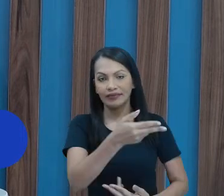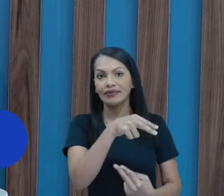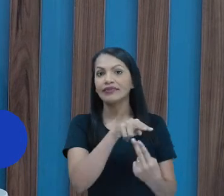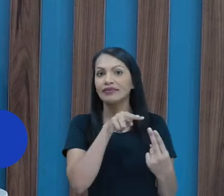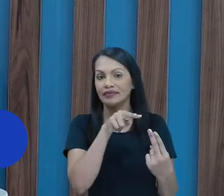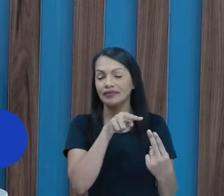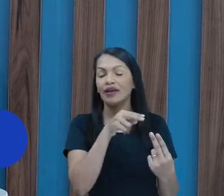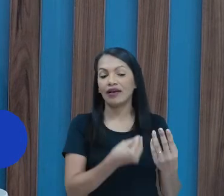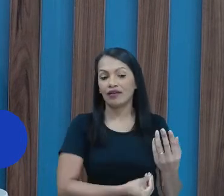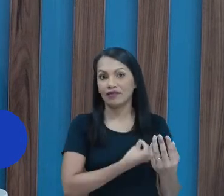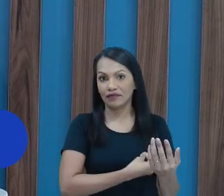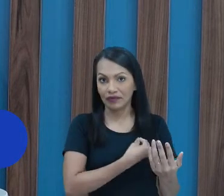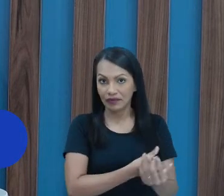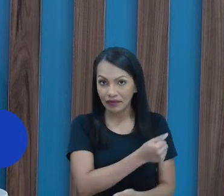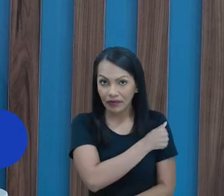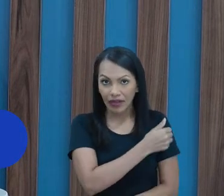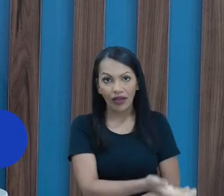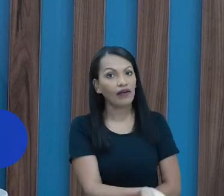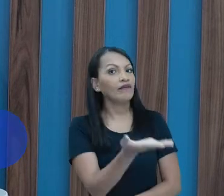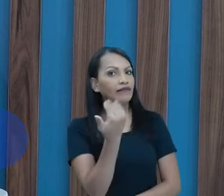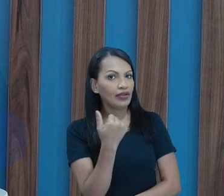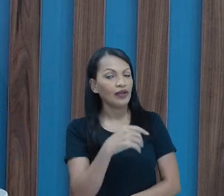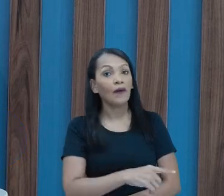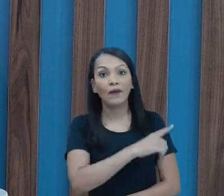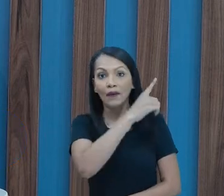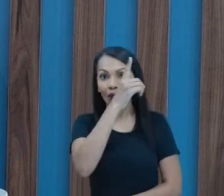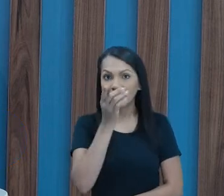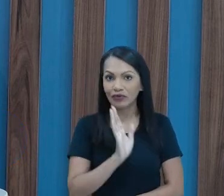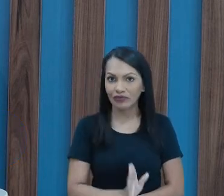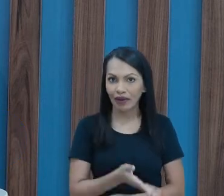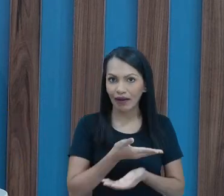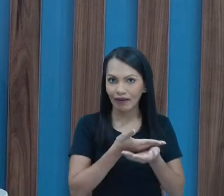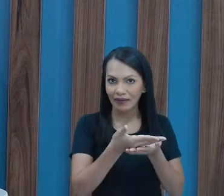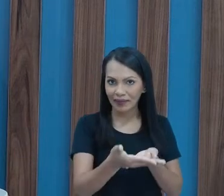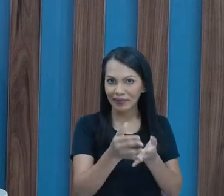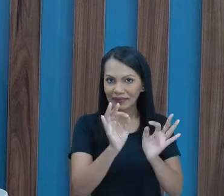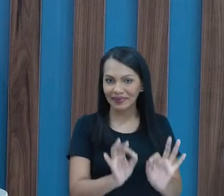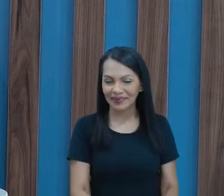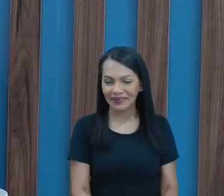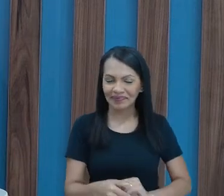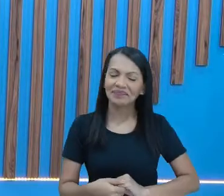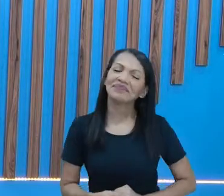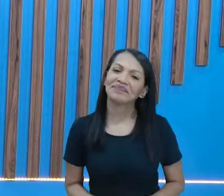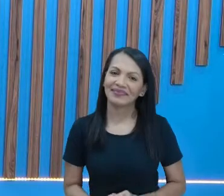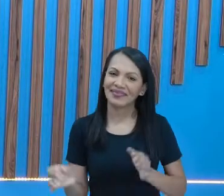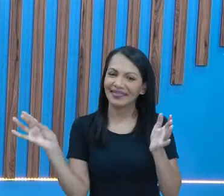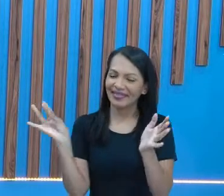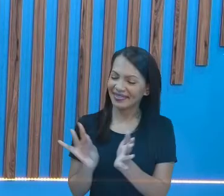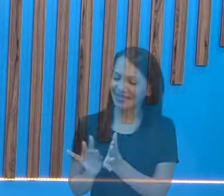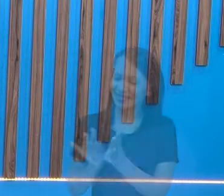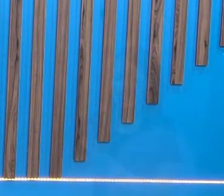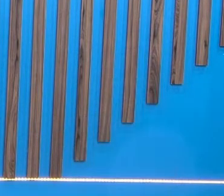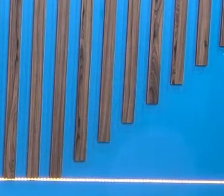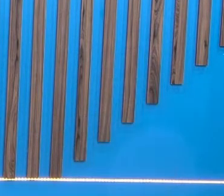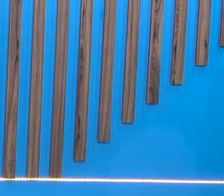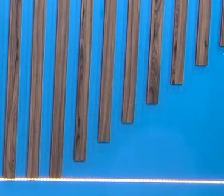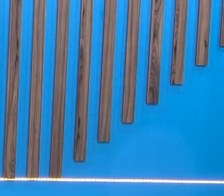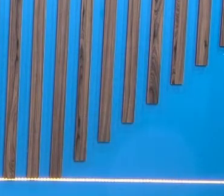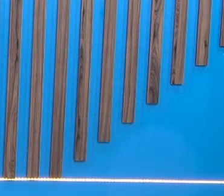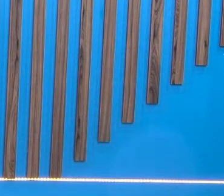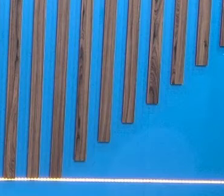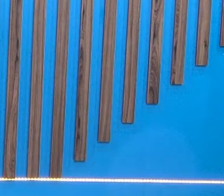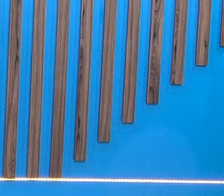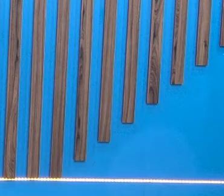nossos estudantes. Vem que o nosso dia letivo já começou. Verdade, professora, estamos